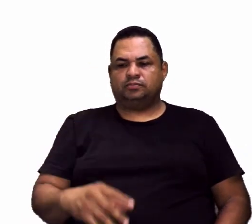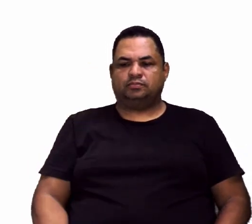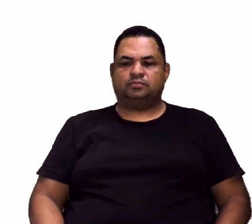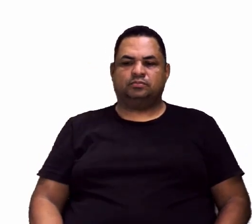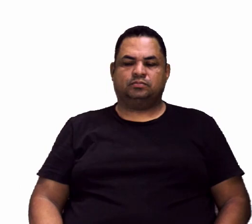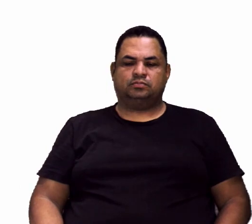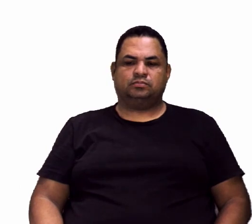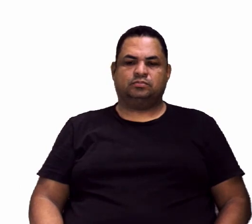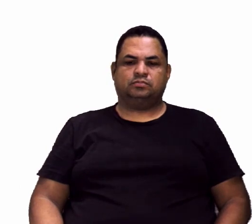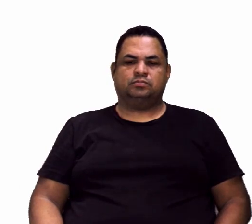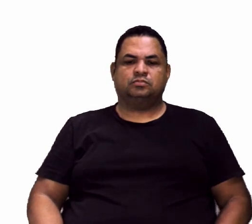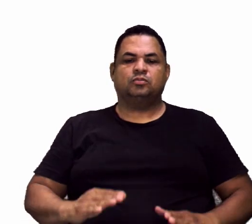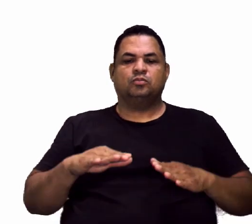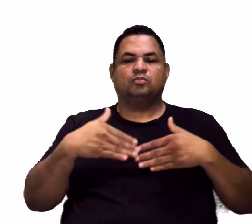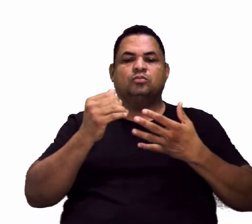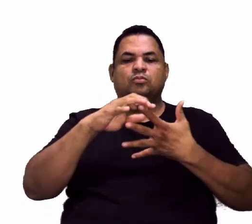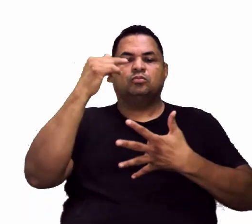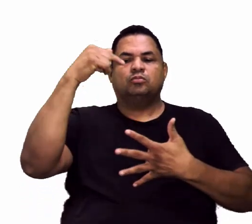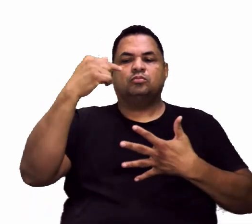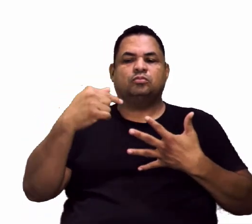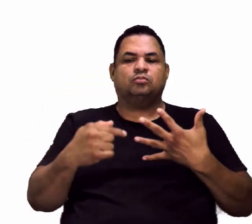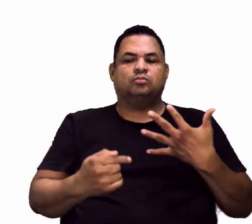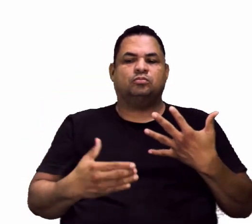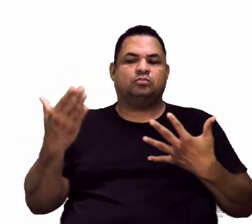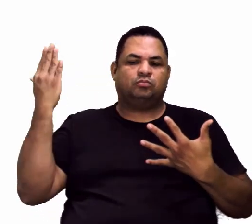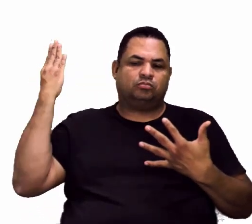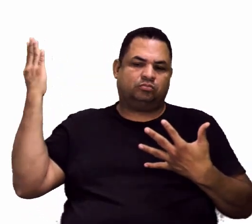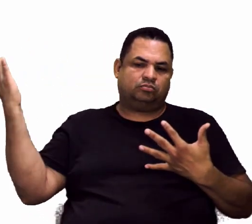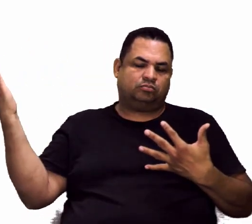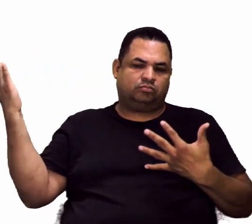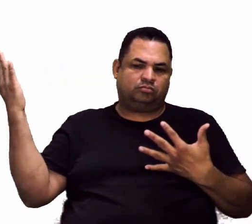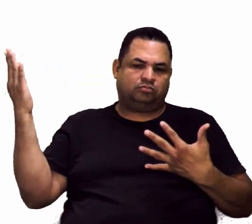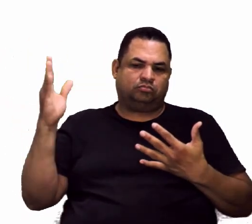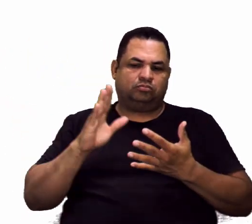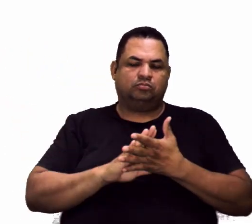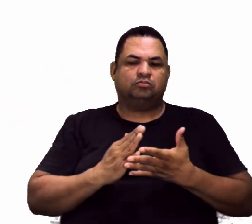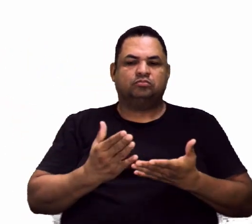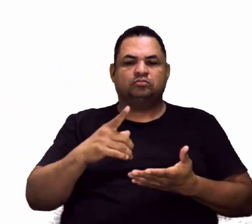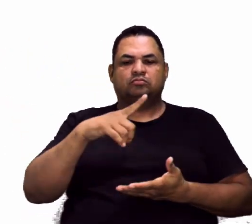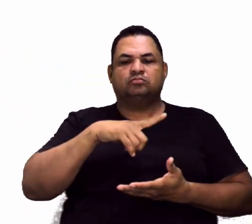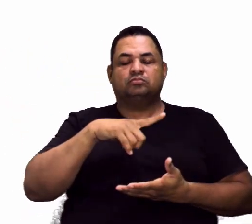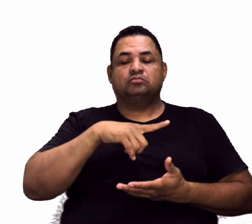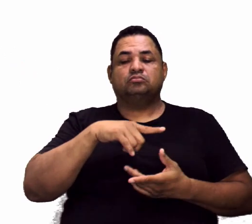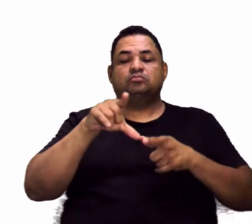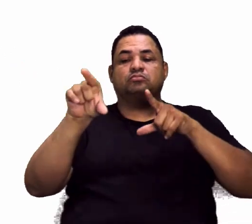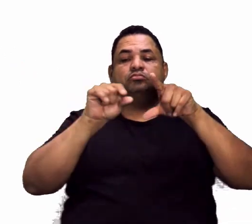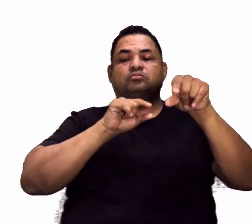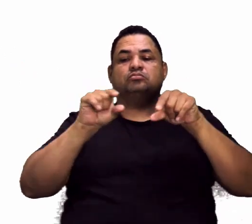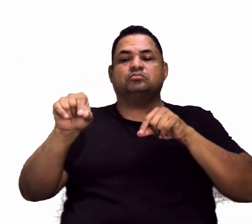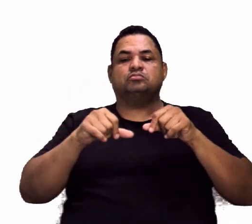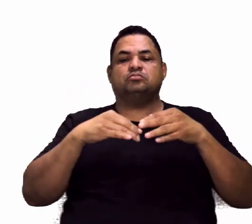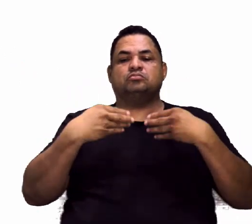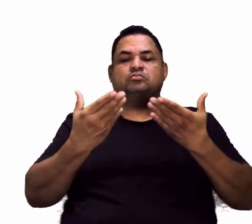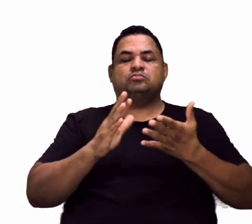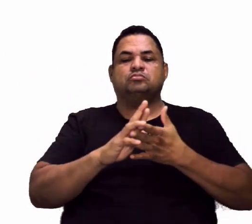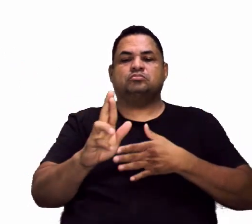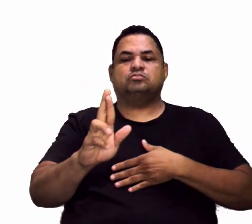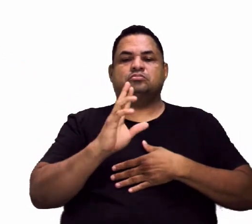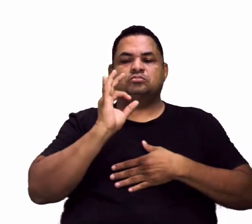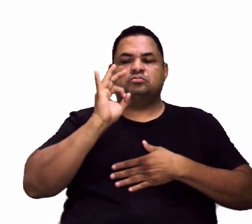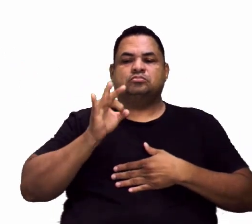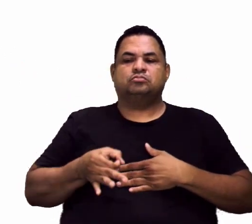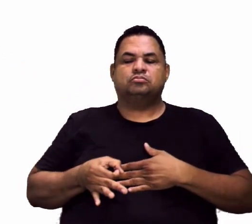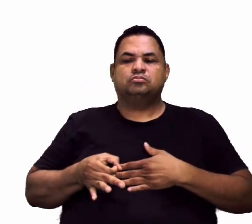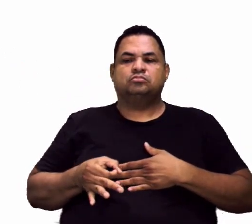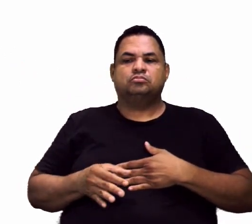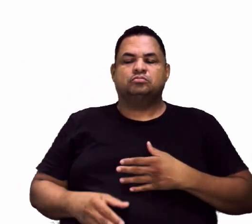aí, qual dessas alternativas você deve ter escolhido como resposta